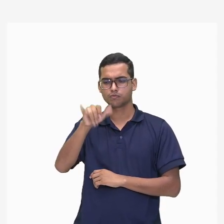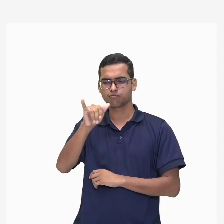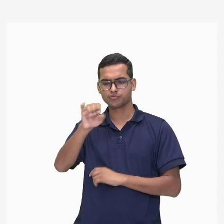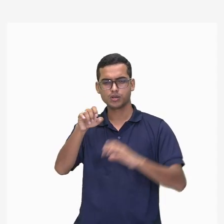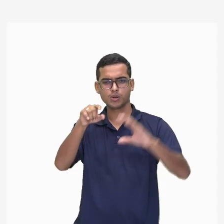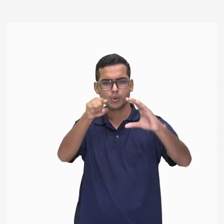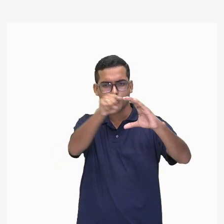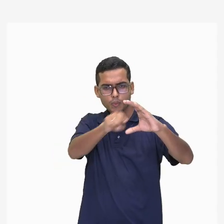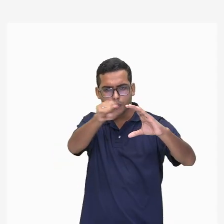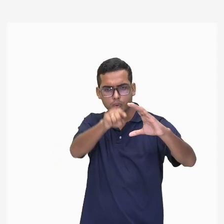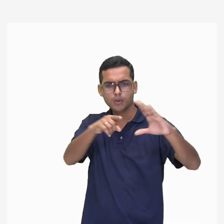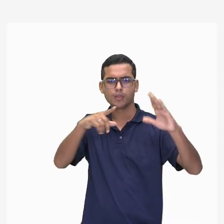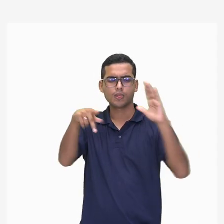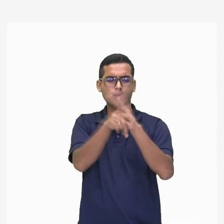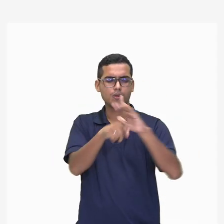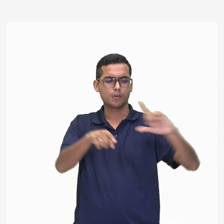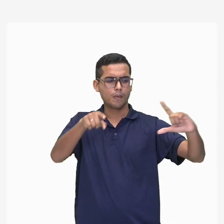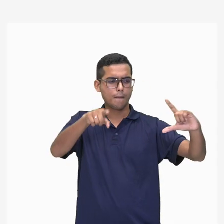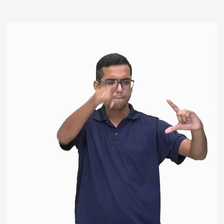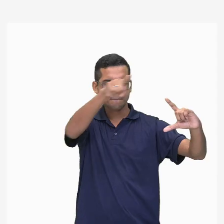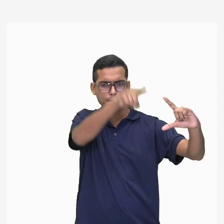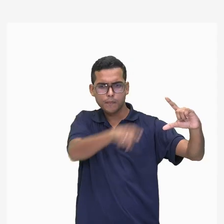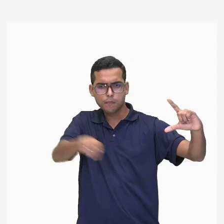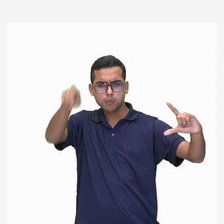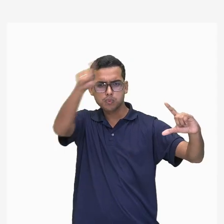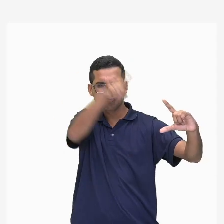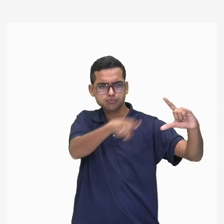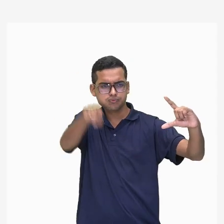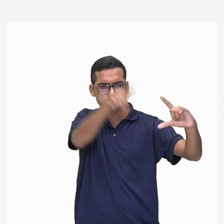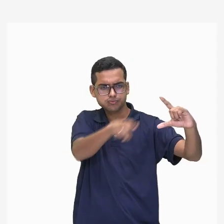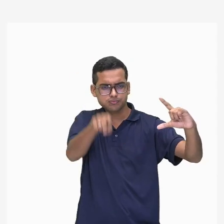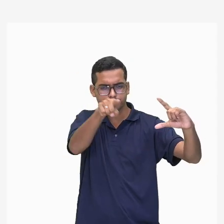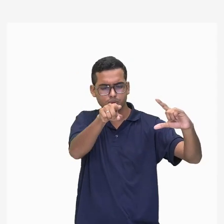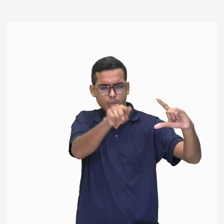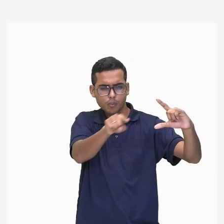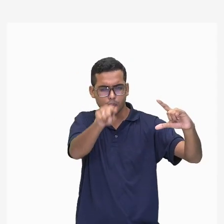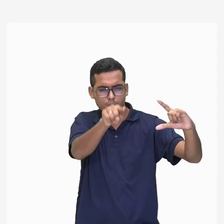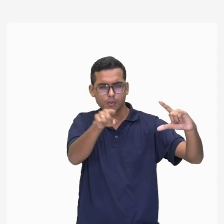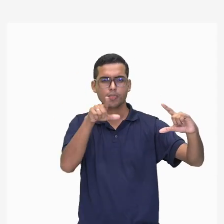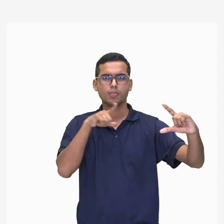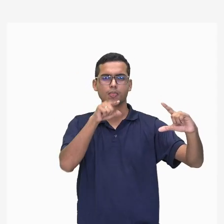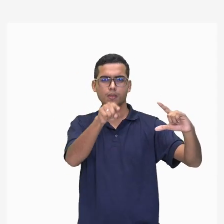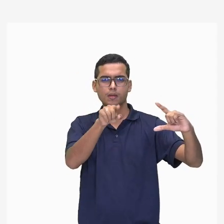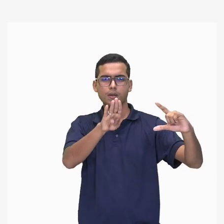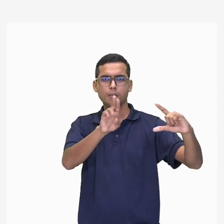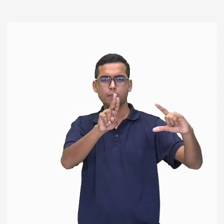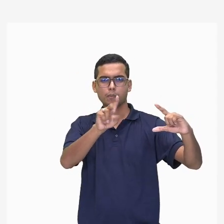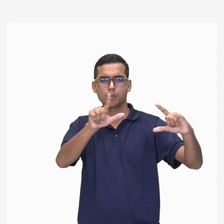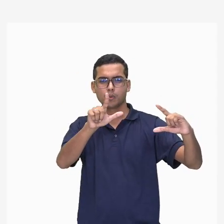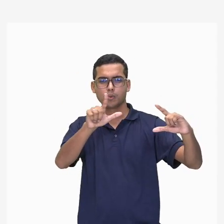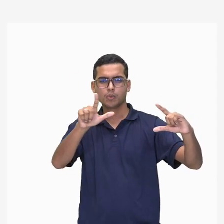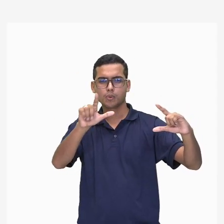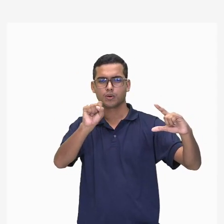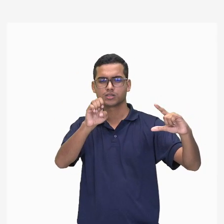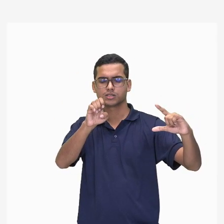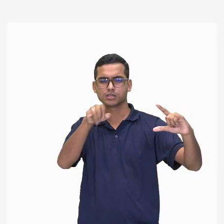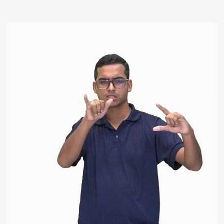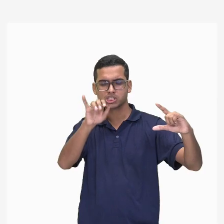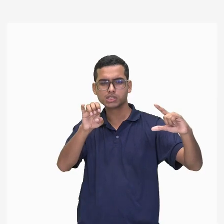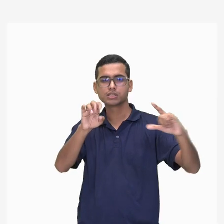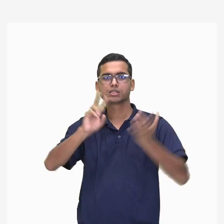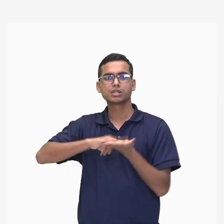Essa é uma palavra em inglês, né, que traduzido poderia dizer olho do boi. Olho do boi.